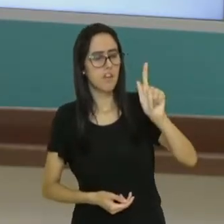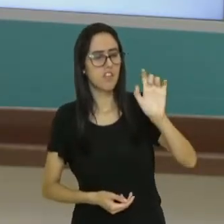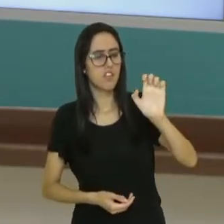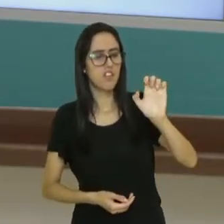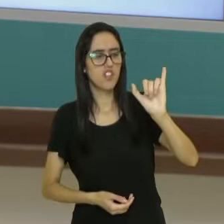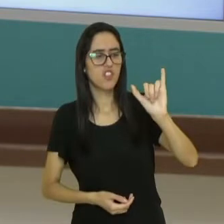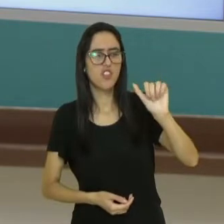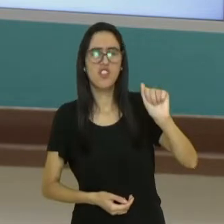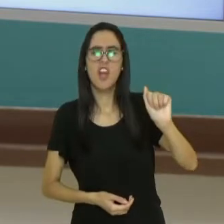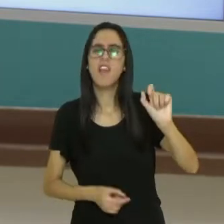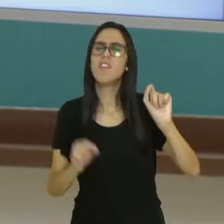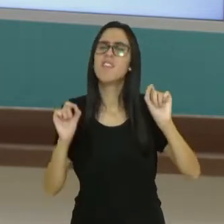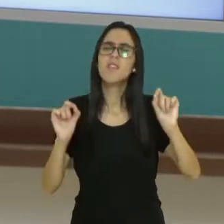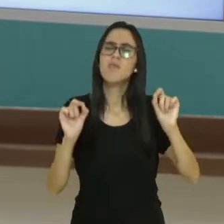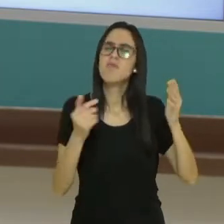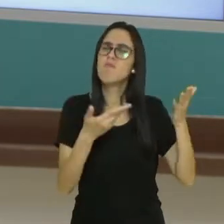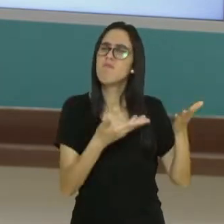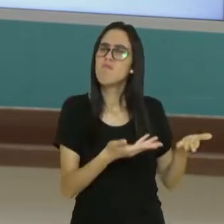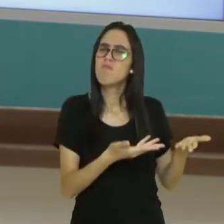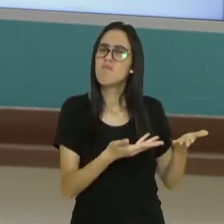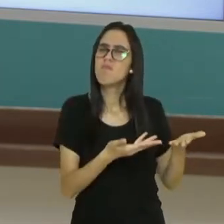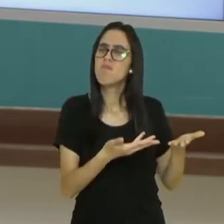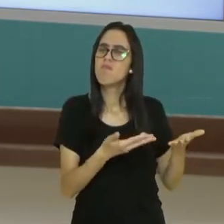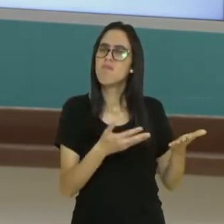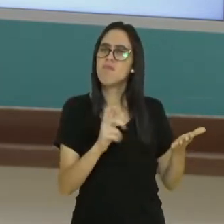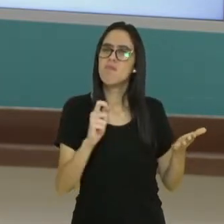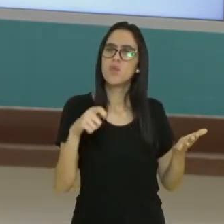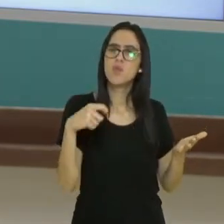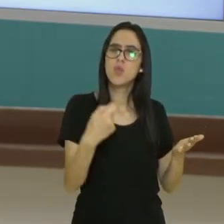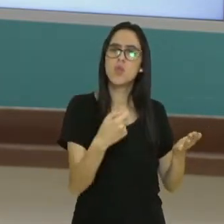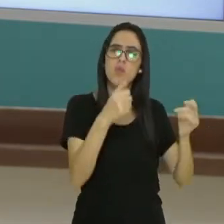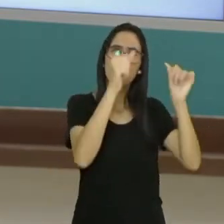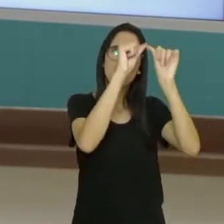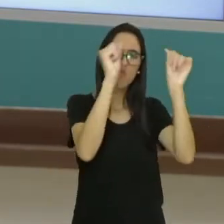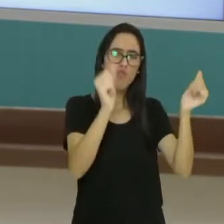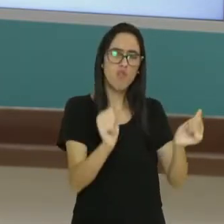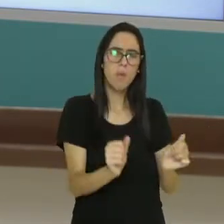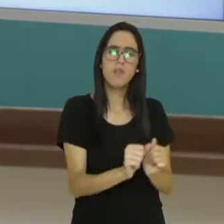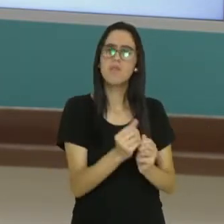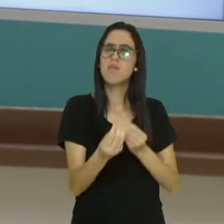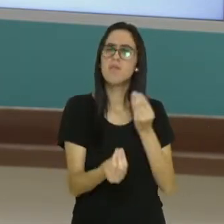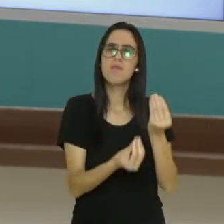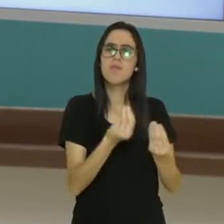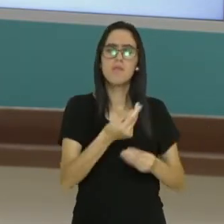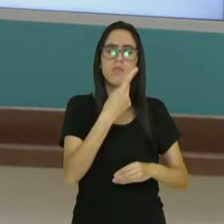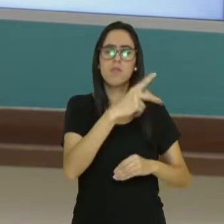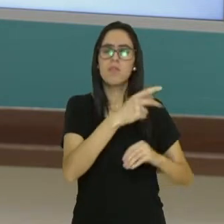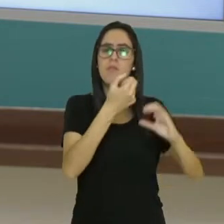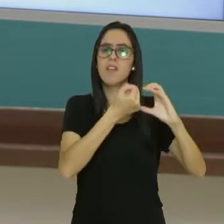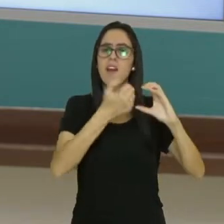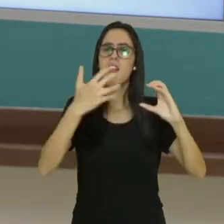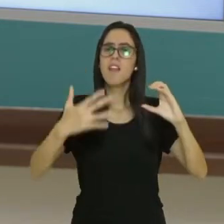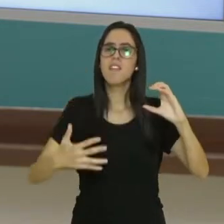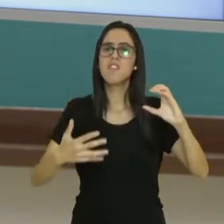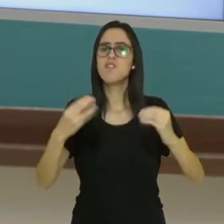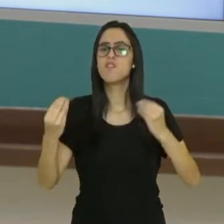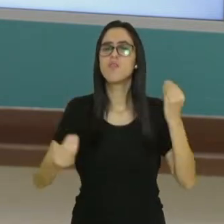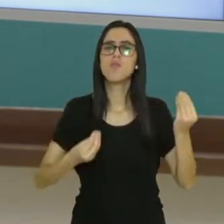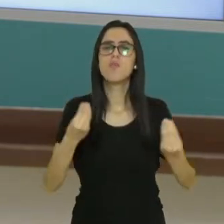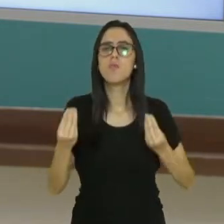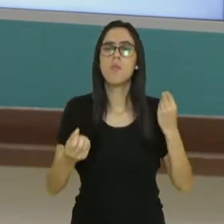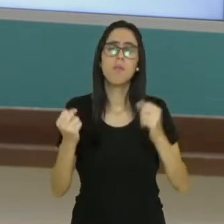ser explicado sobre essa formação dos continentes? Quais eram as características dos continentes